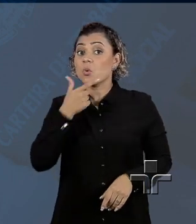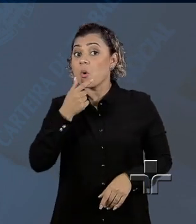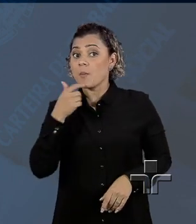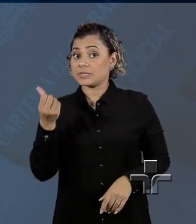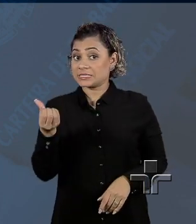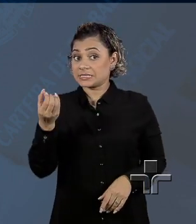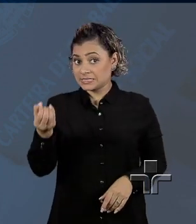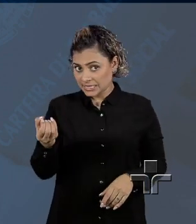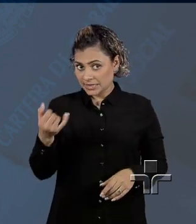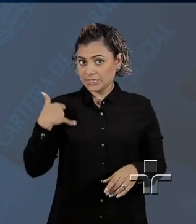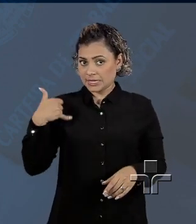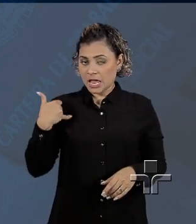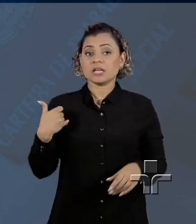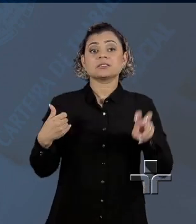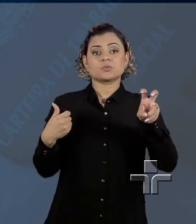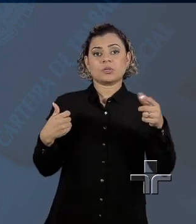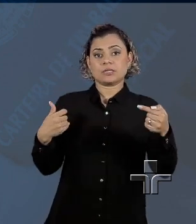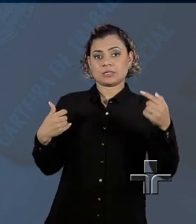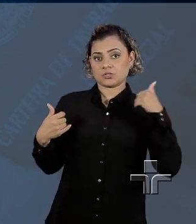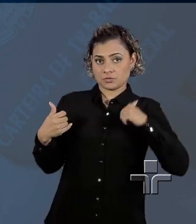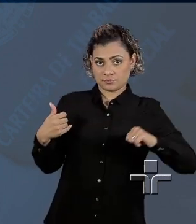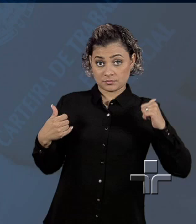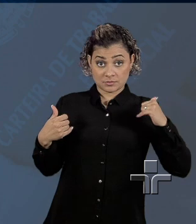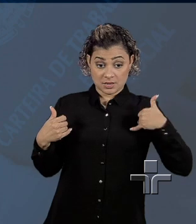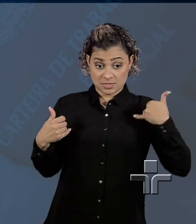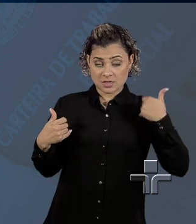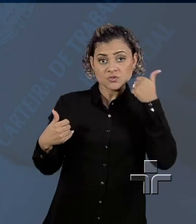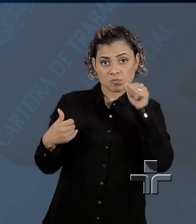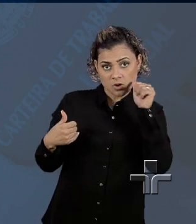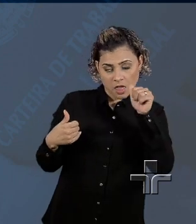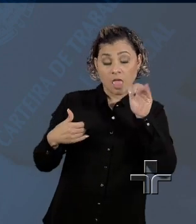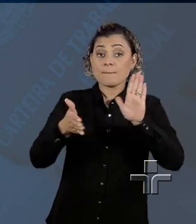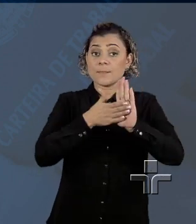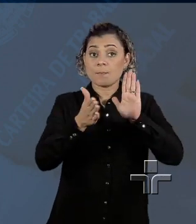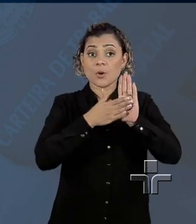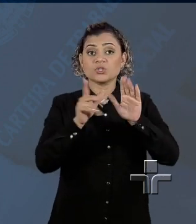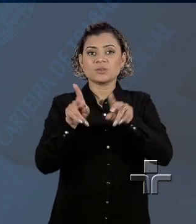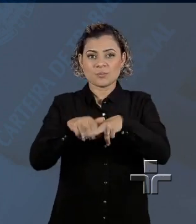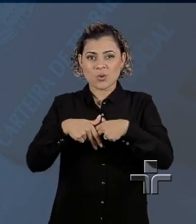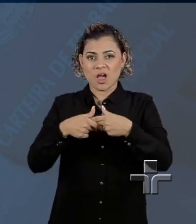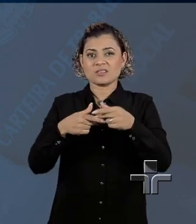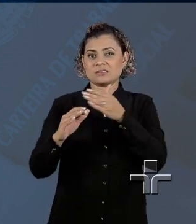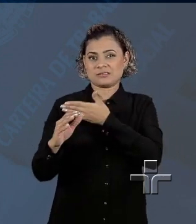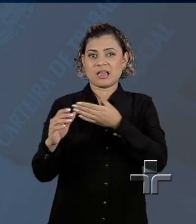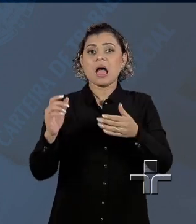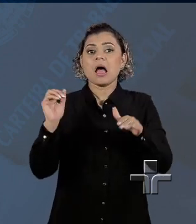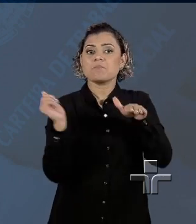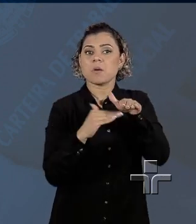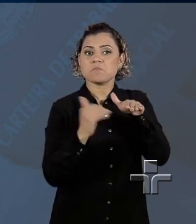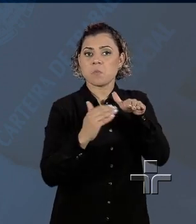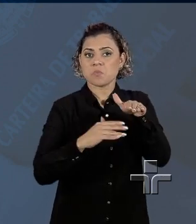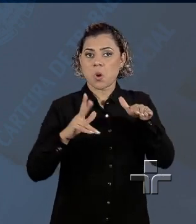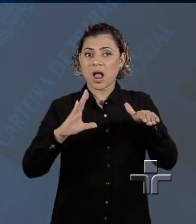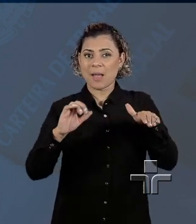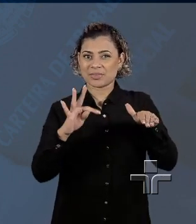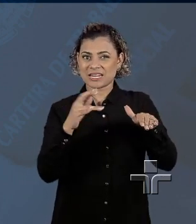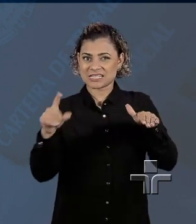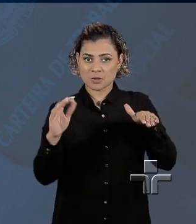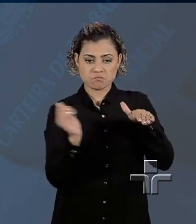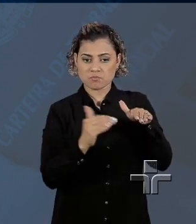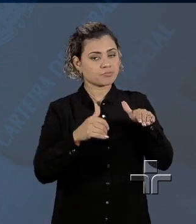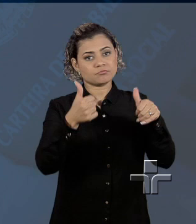e 57 anos para as mulheres. Foi retirada a proposta de capitalização, quando o trabalhador poupa para a